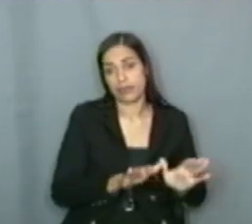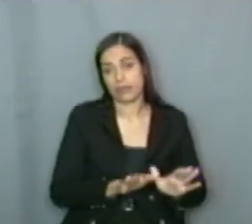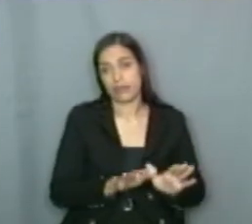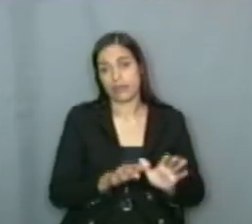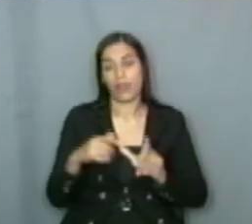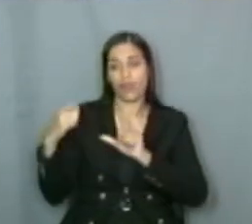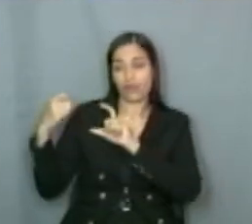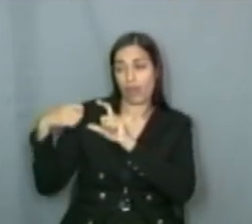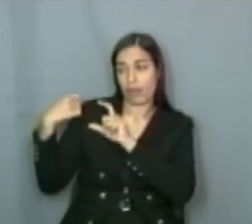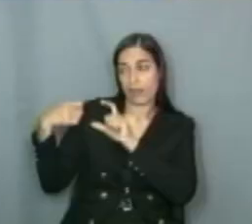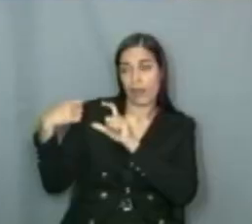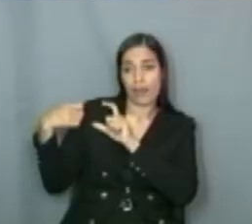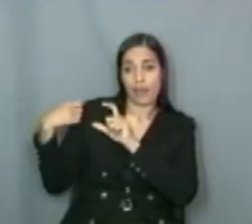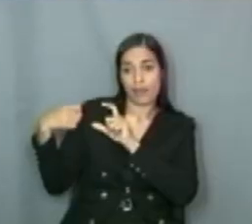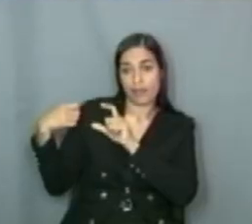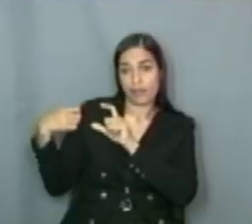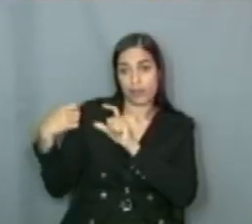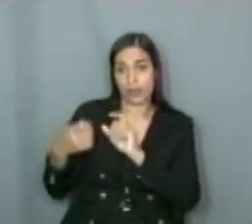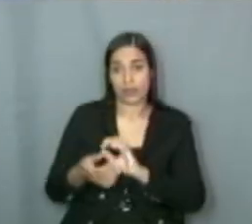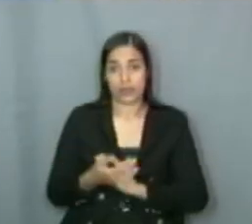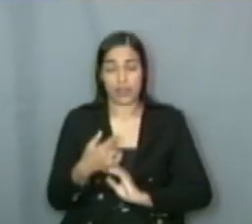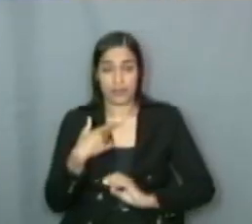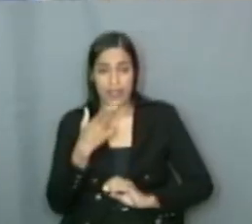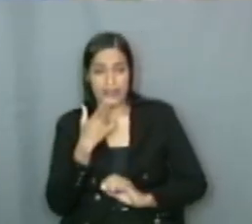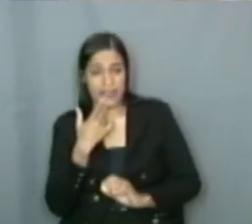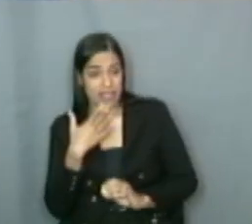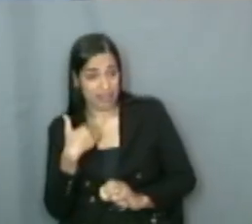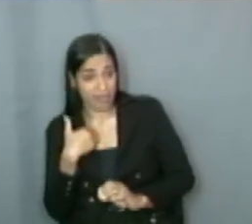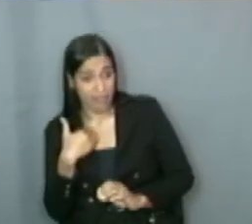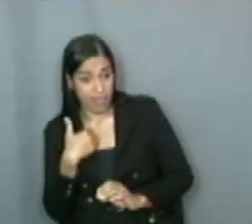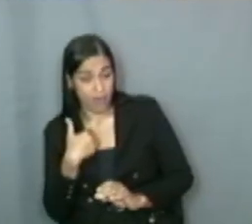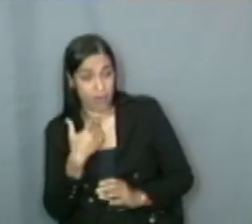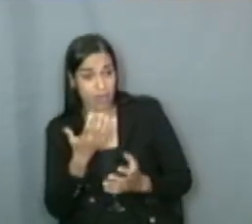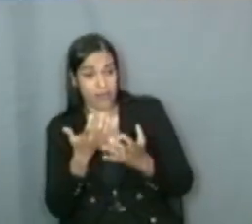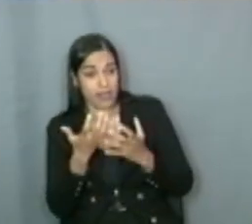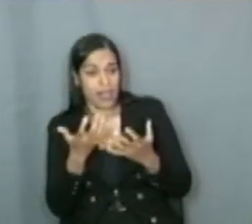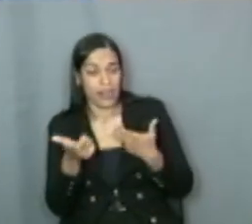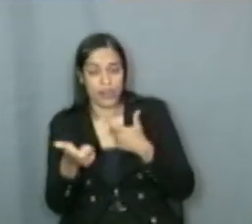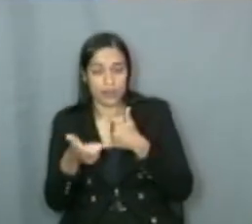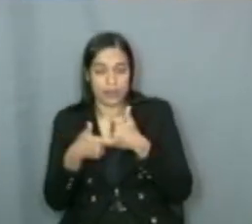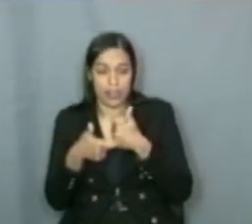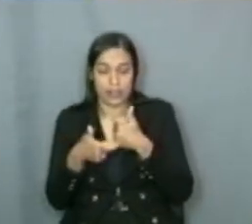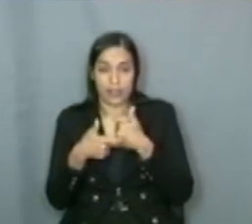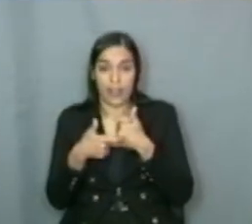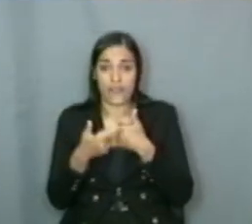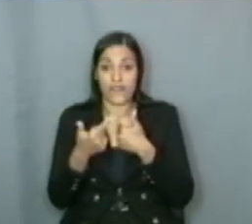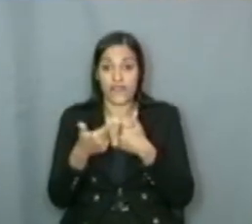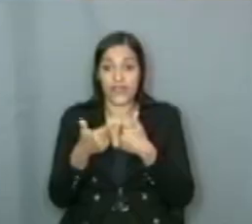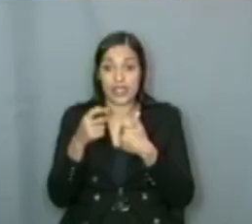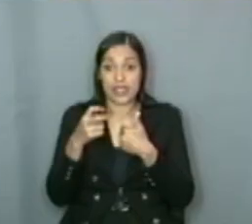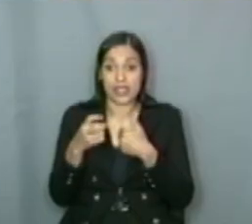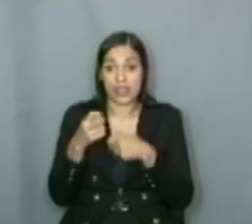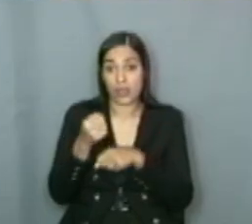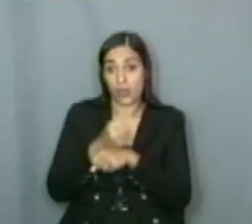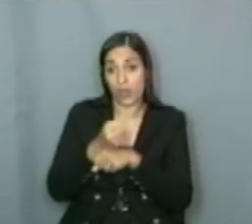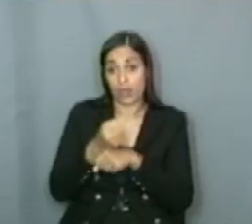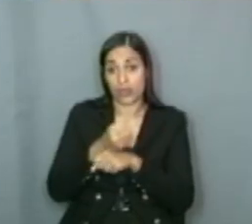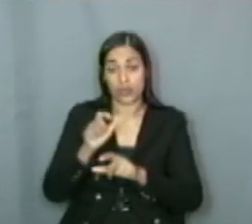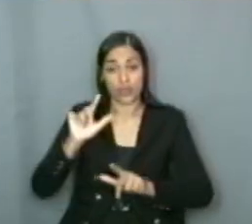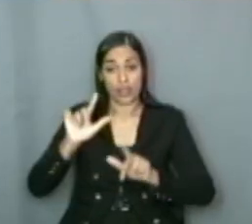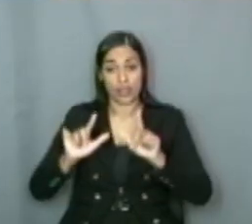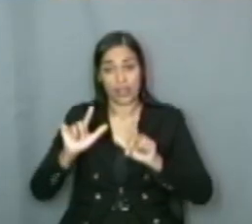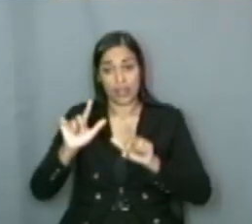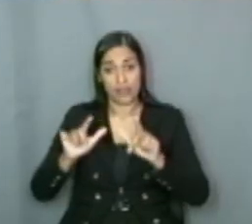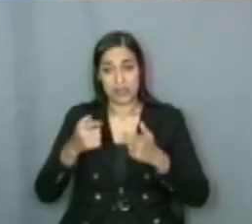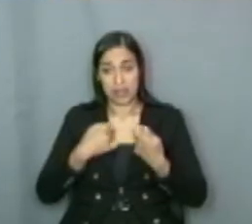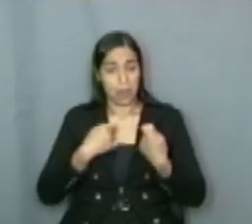gravou. E depois ficam dizendo que eu é que sou caça-like. Passei 25 anos na televisão, parceiro. Não preciso disso, não. Quem